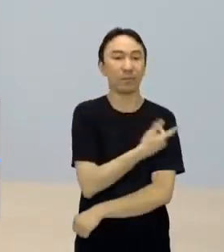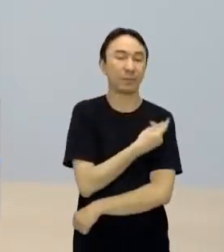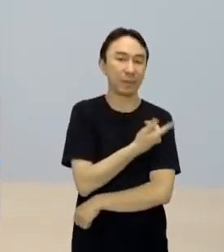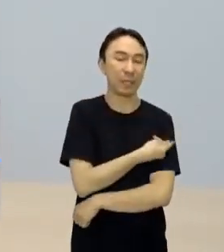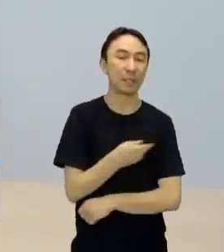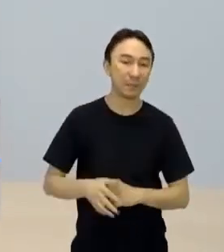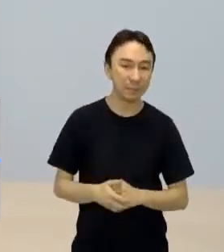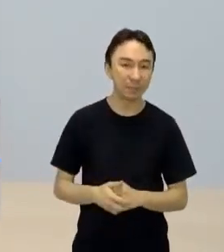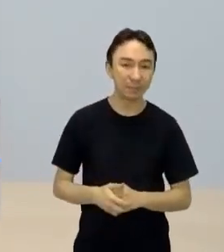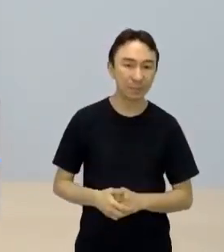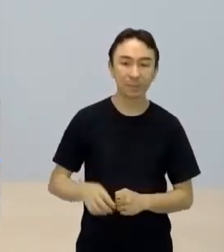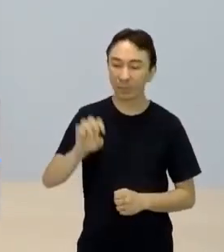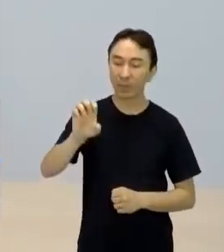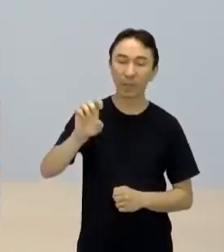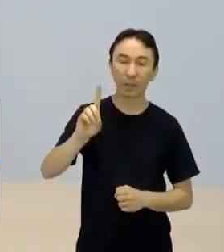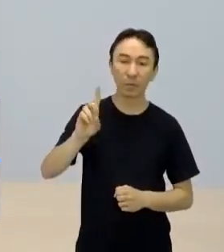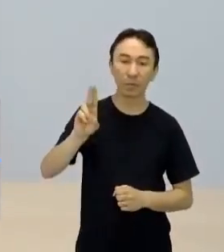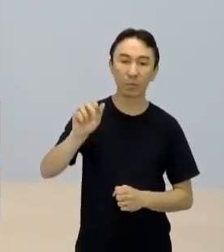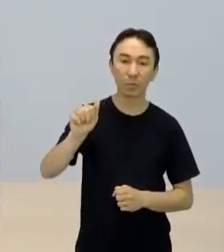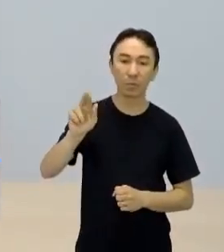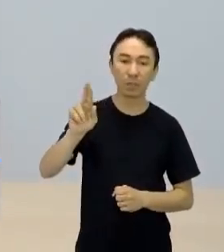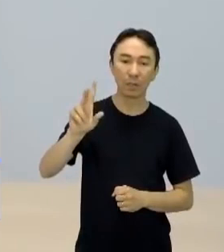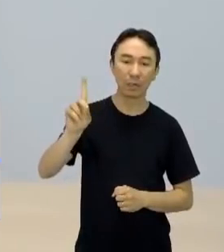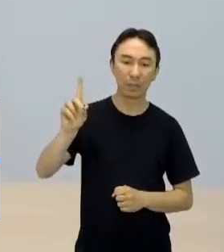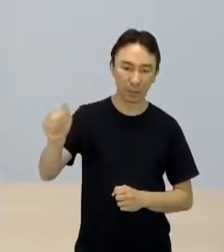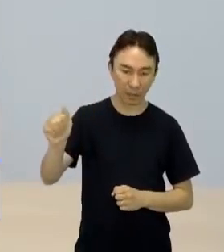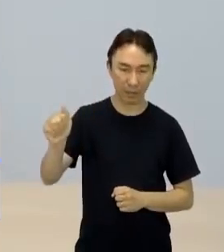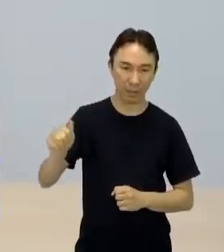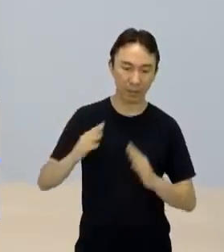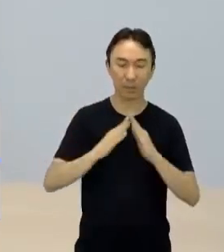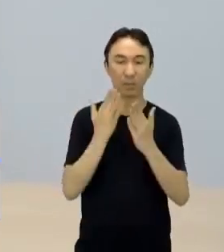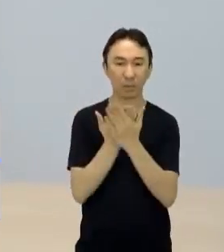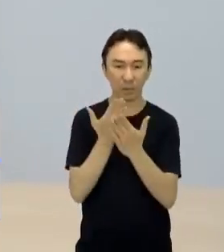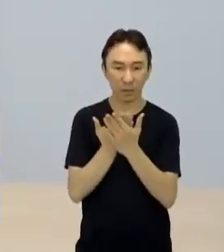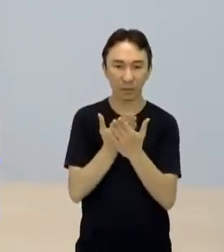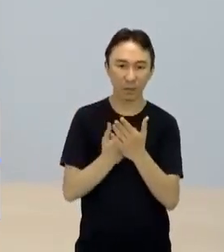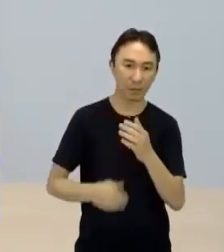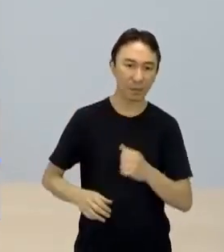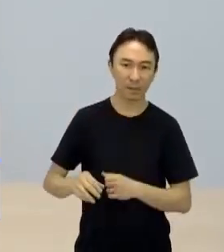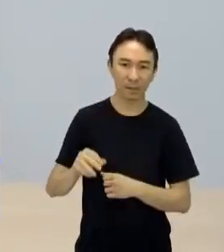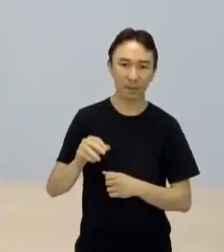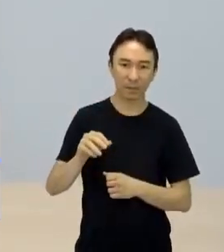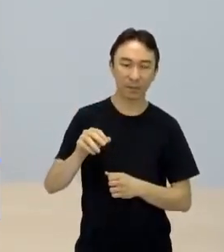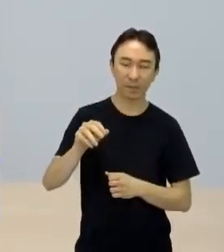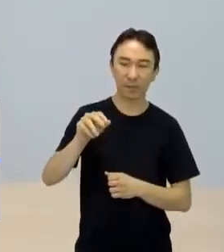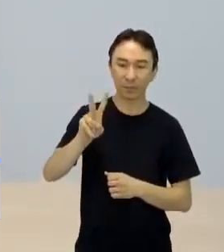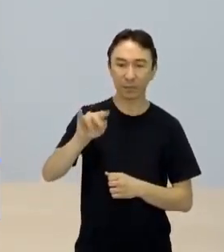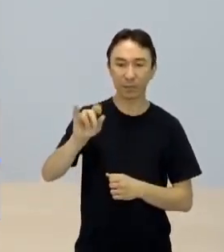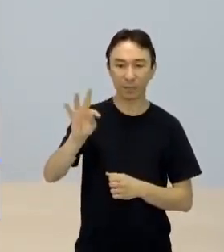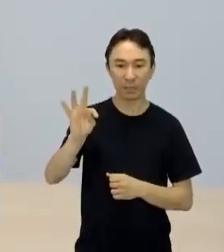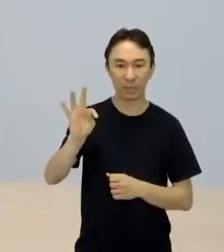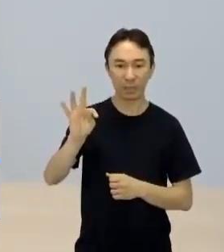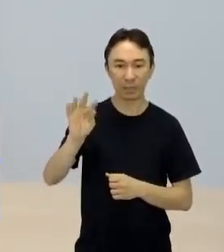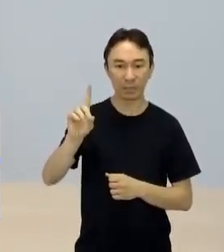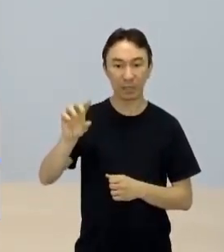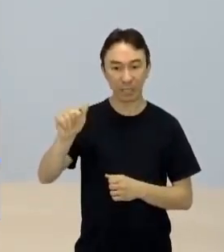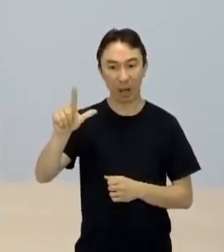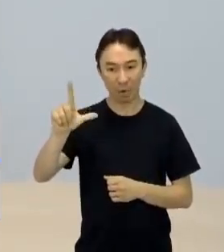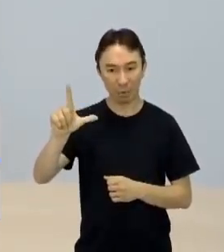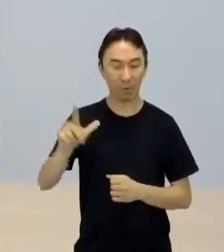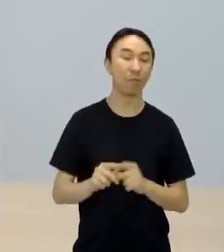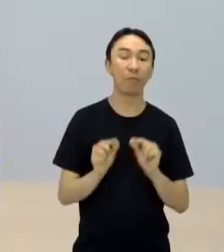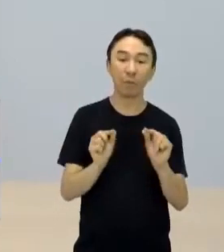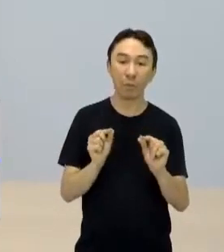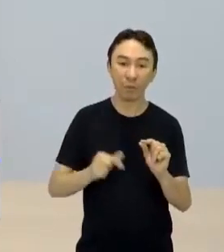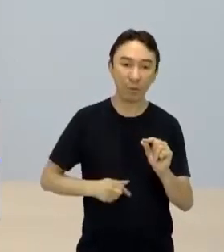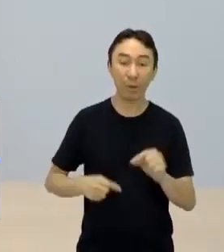Tem a Eduarda, lá da escola PEI Sebastião Pereira Vidal. A primeira vacina foi criada